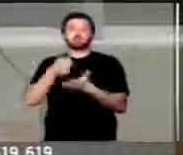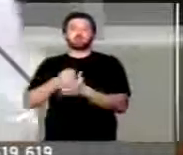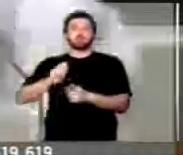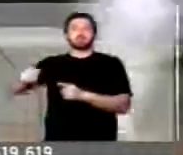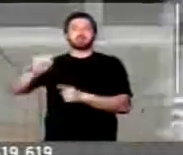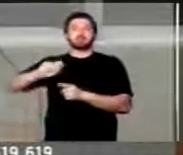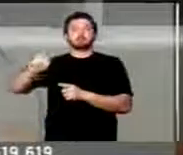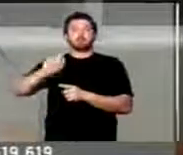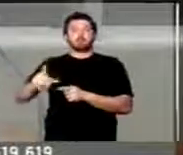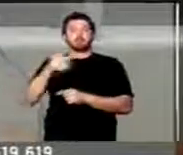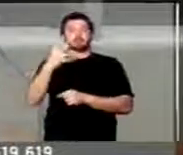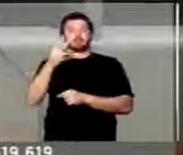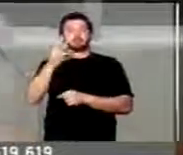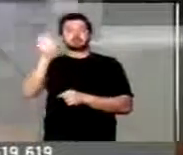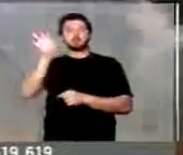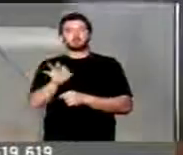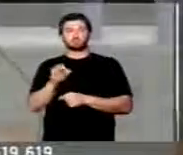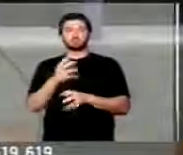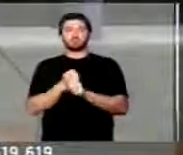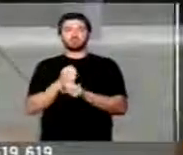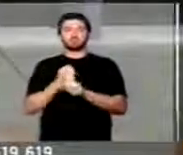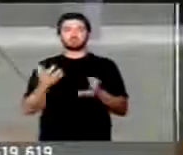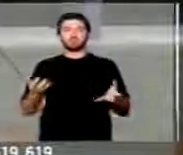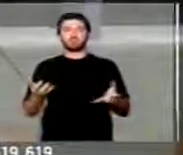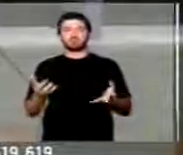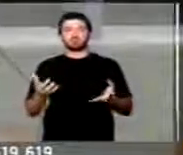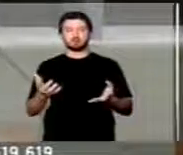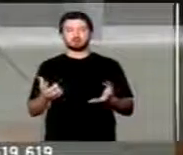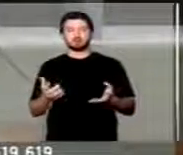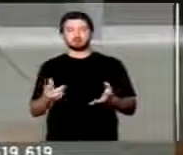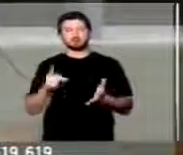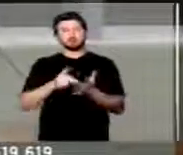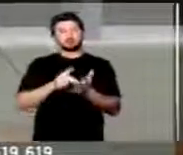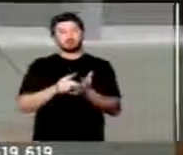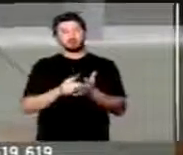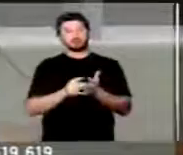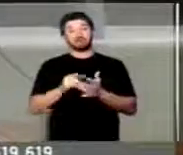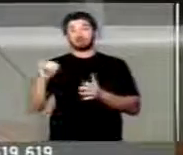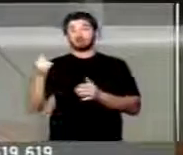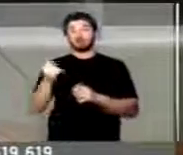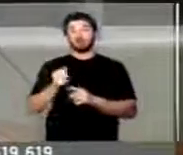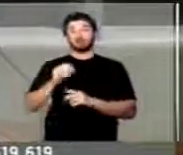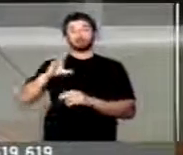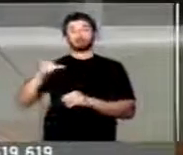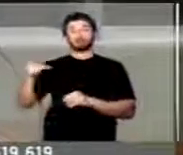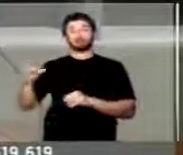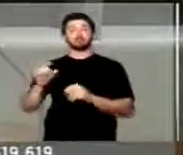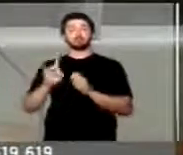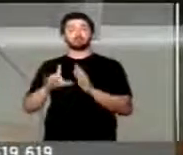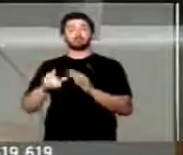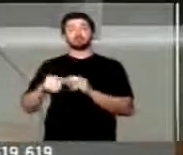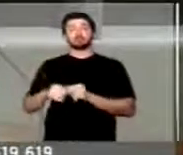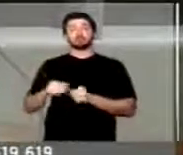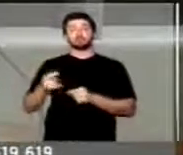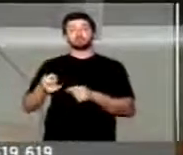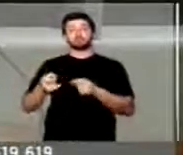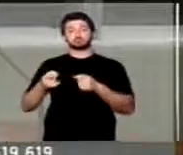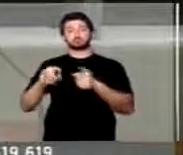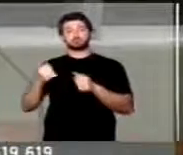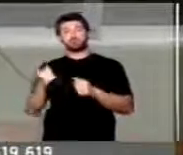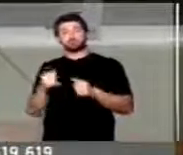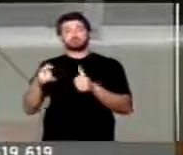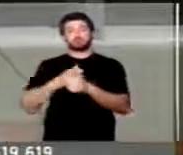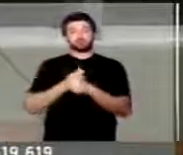pagando 45% do orçamento, na verdade vão para pagar juros, amortizações e rolagem da